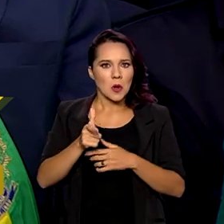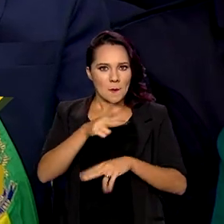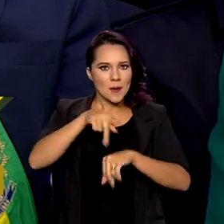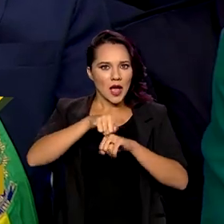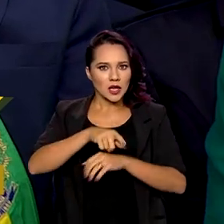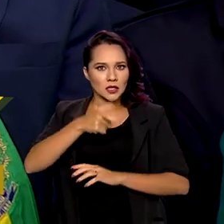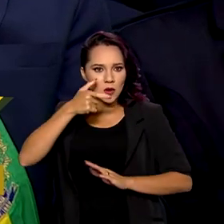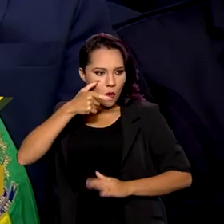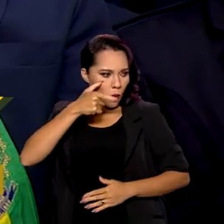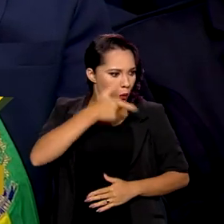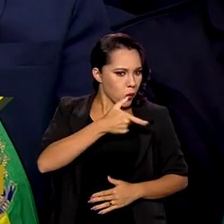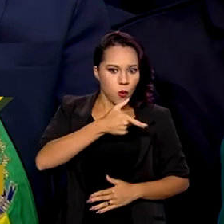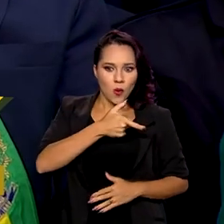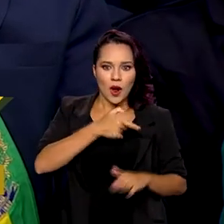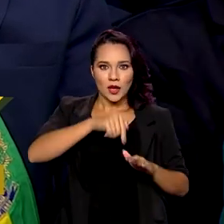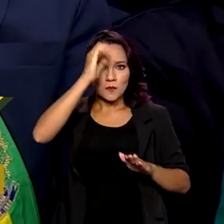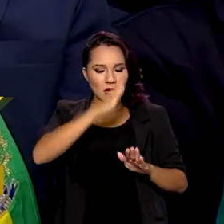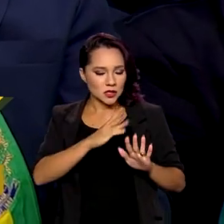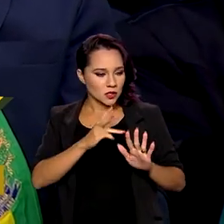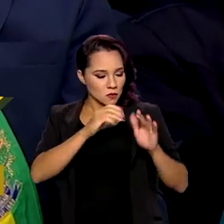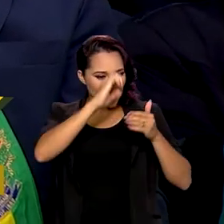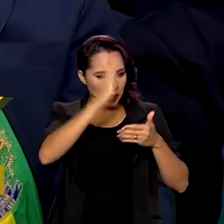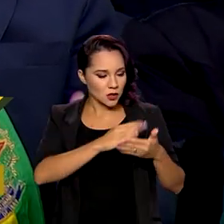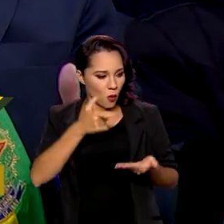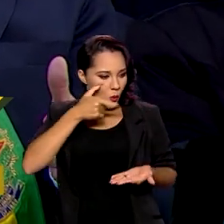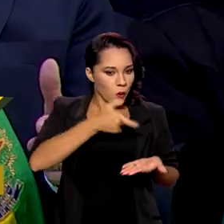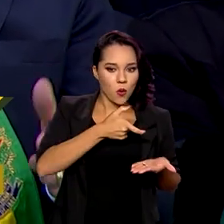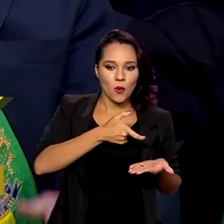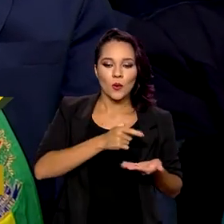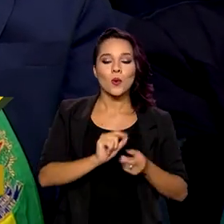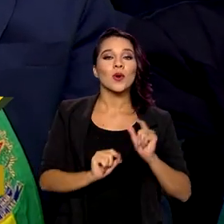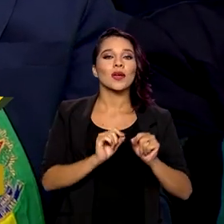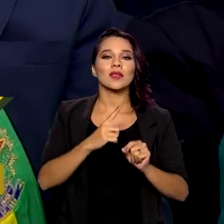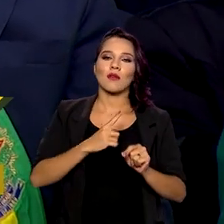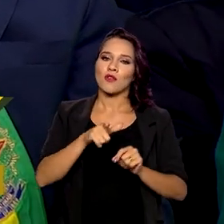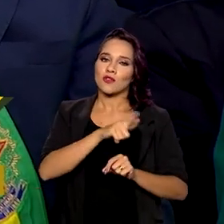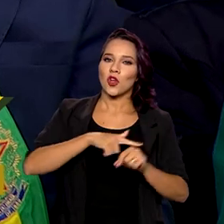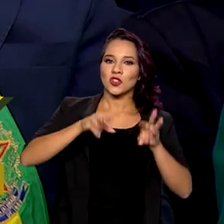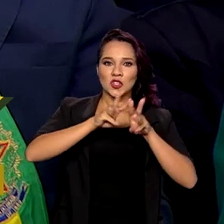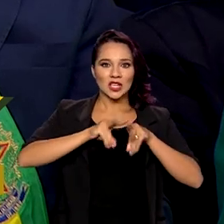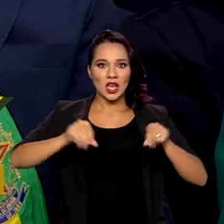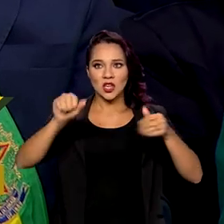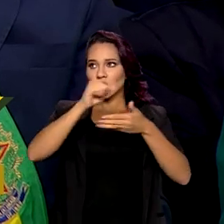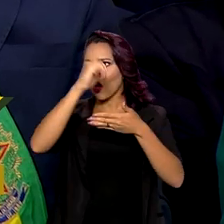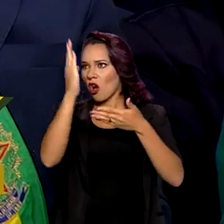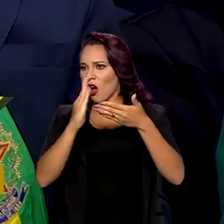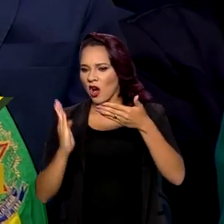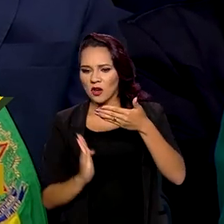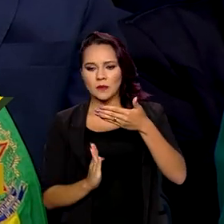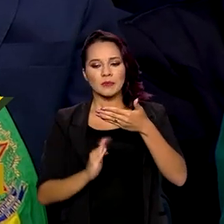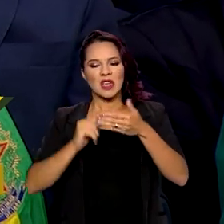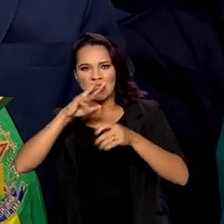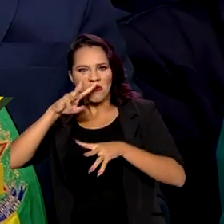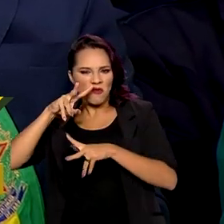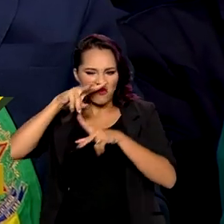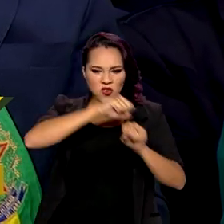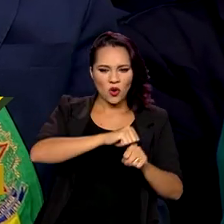potências hegemônicas da época. Fruto disso, o nosso território aqui sofreu diversas